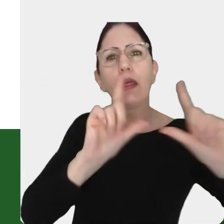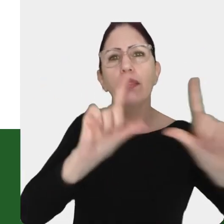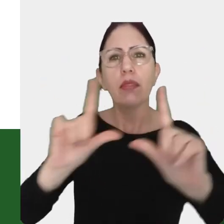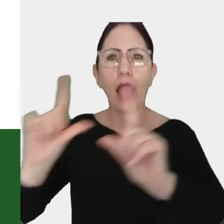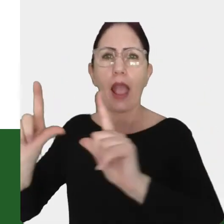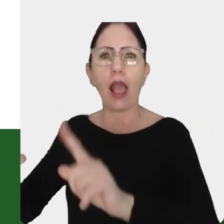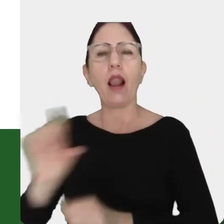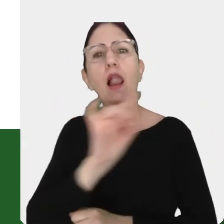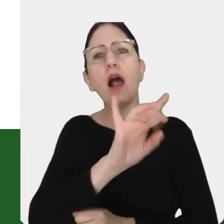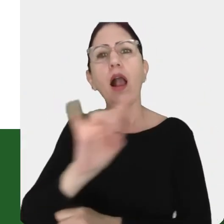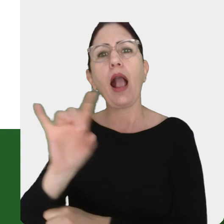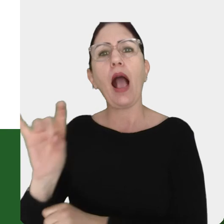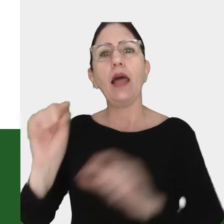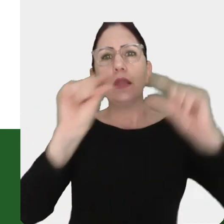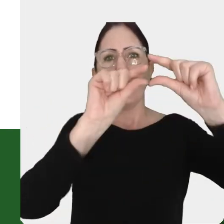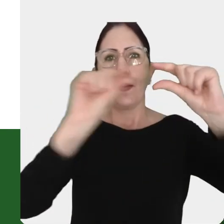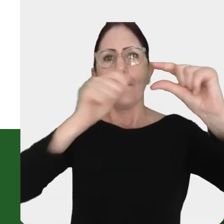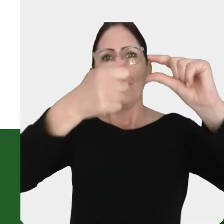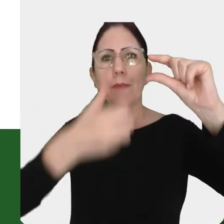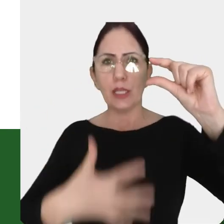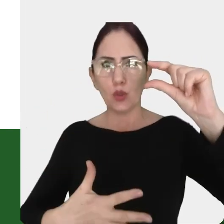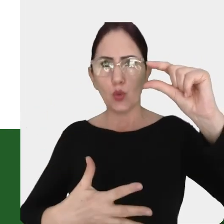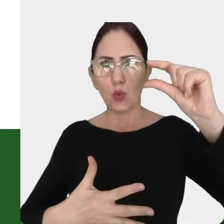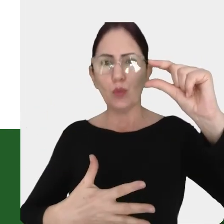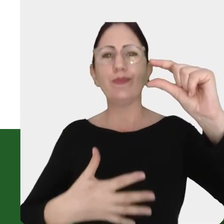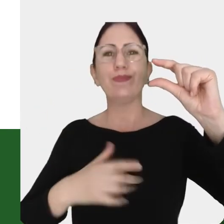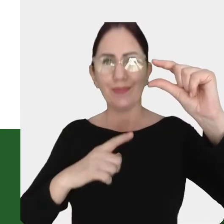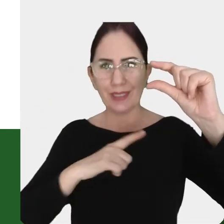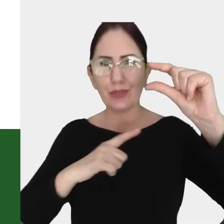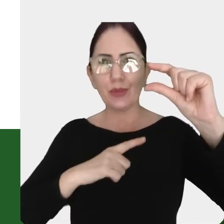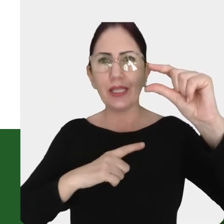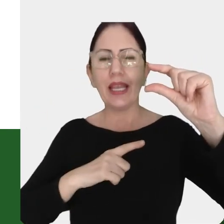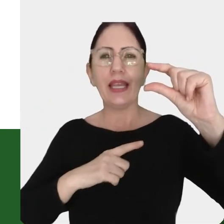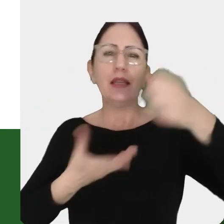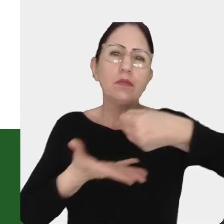menus, dos formulários. Então, aqui é